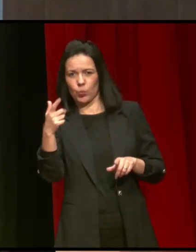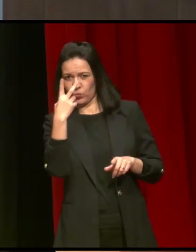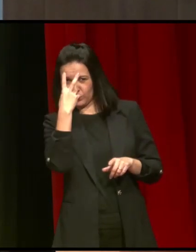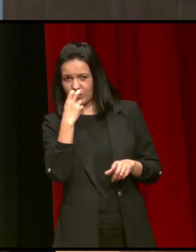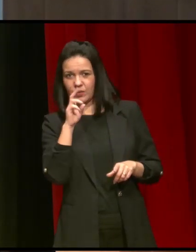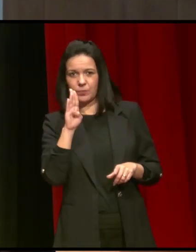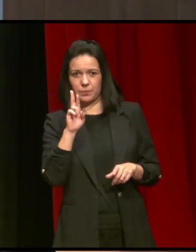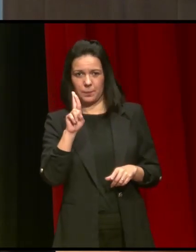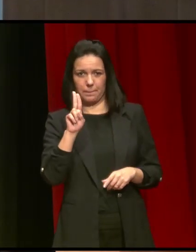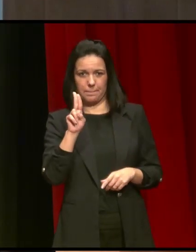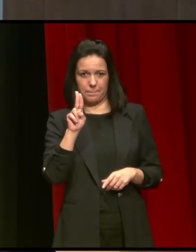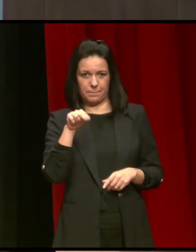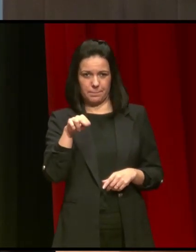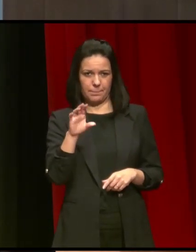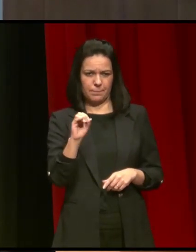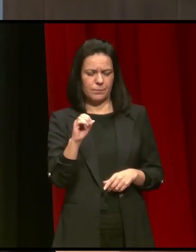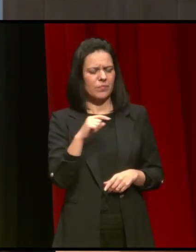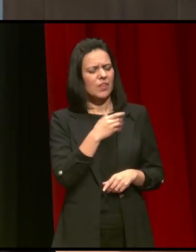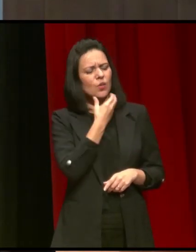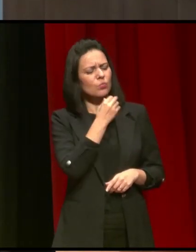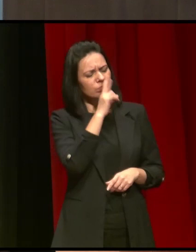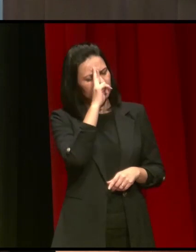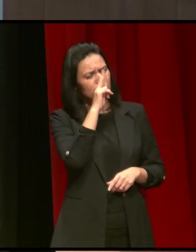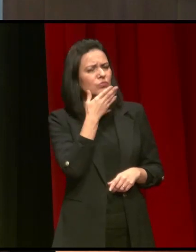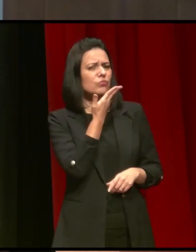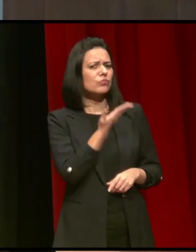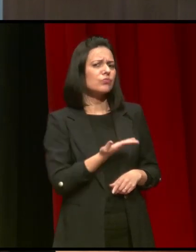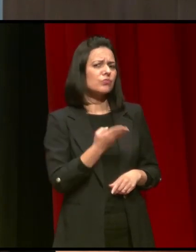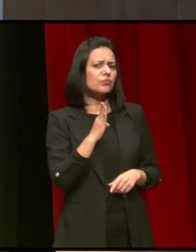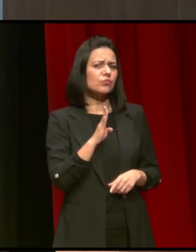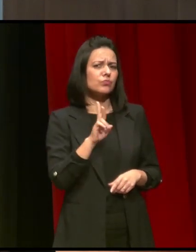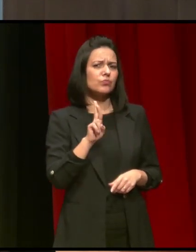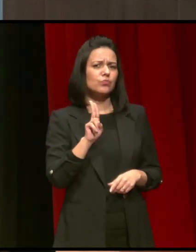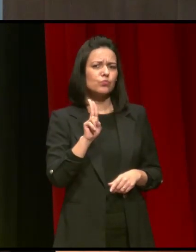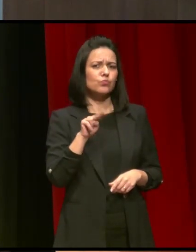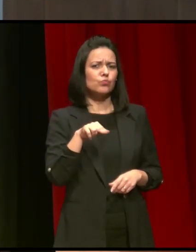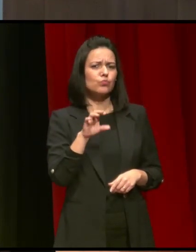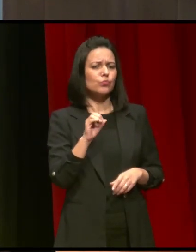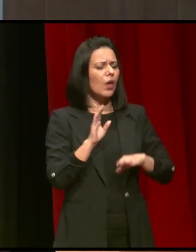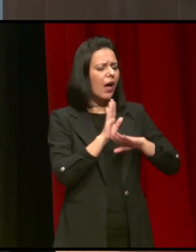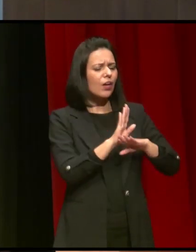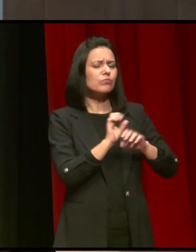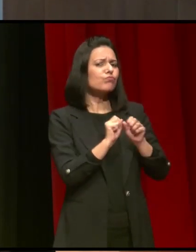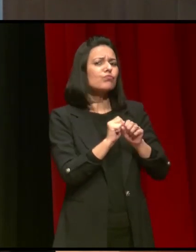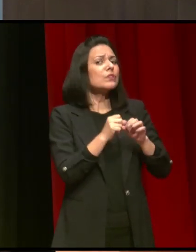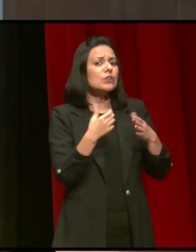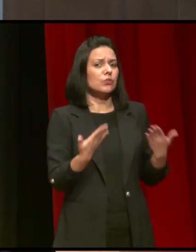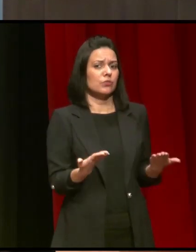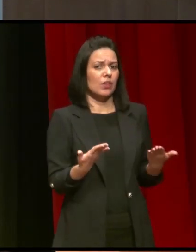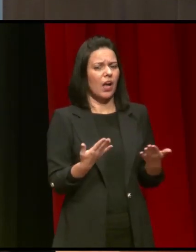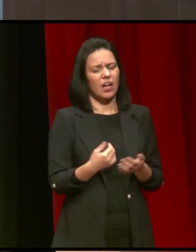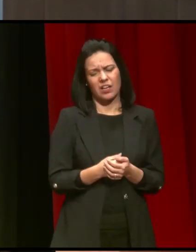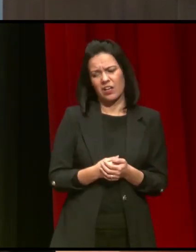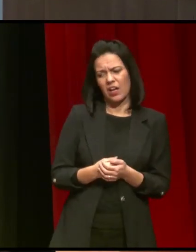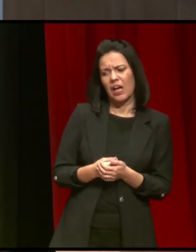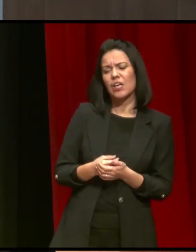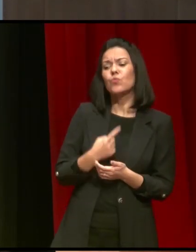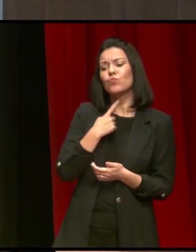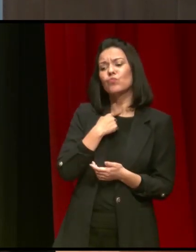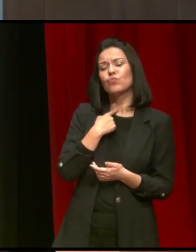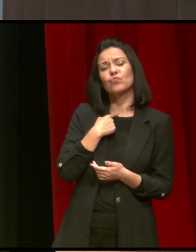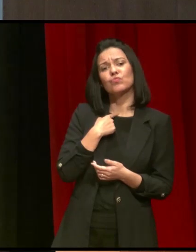Bruno, escuta, seu Bruno, o que a gente podia fazer? Aí ele falou assim: sabe o que... Eu tinha muita vontade de passear pela